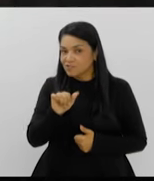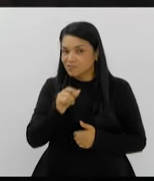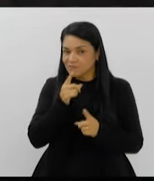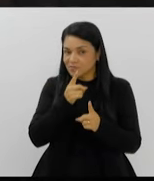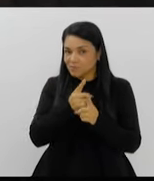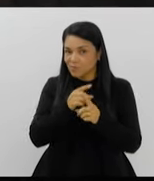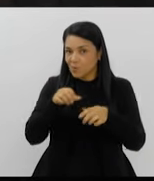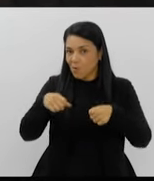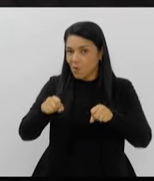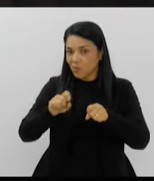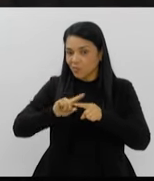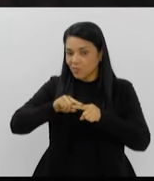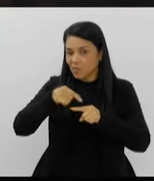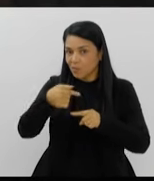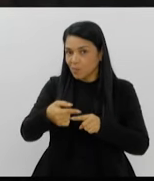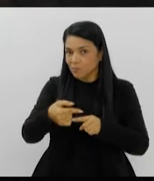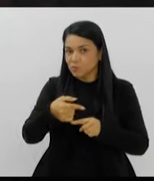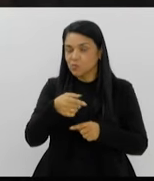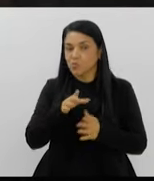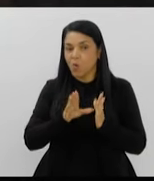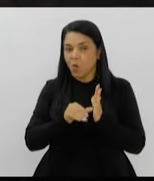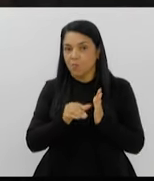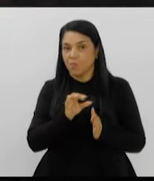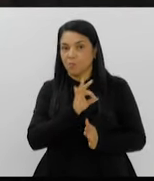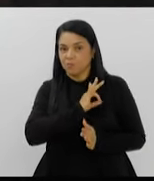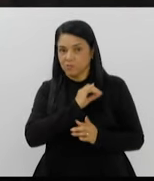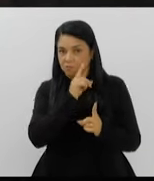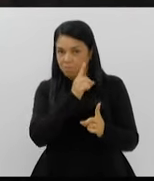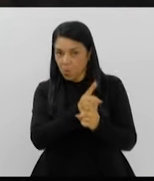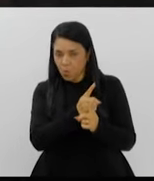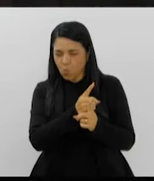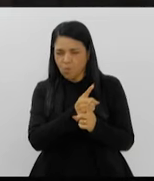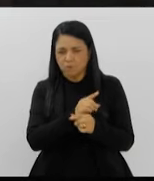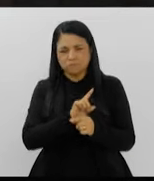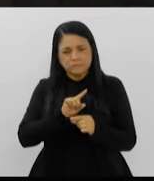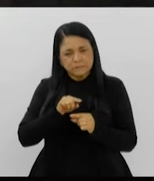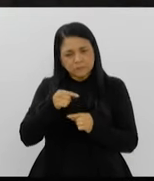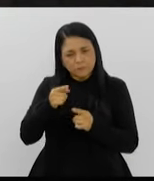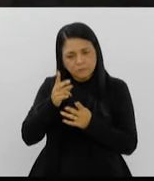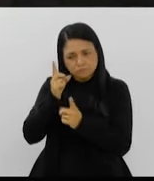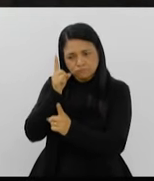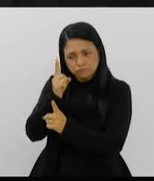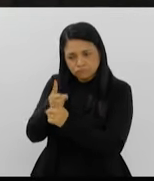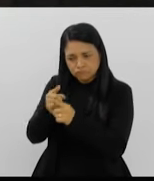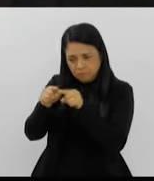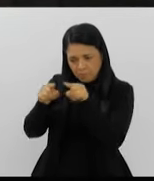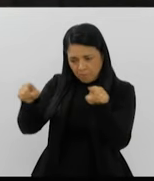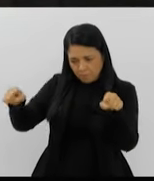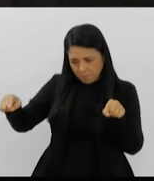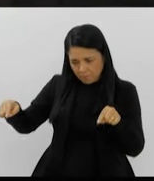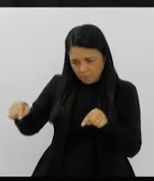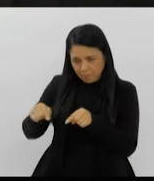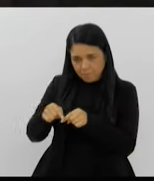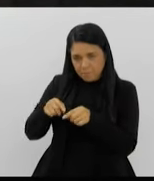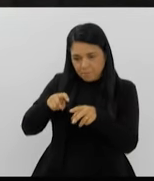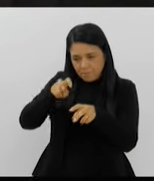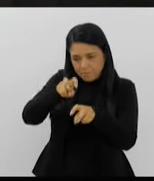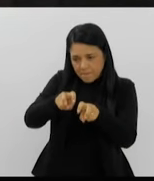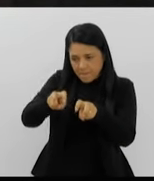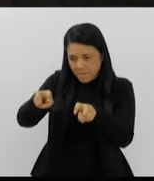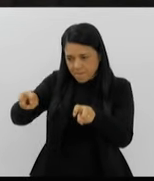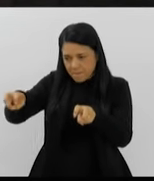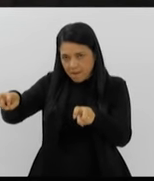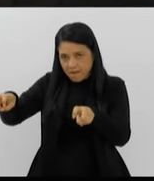conta própria, você descobre o pátio para qual ela foi levada, entre